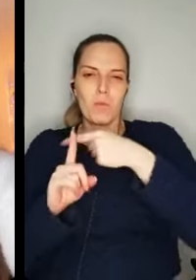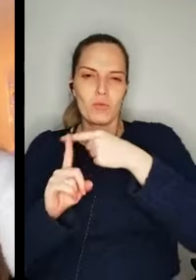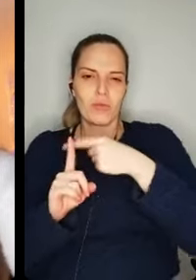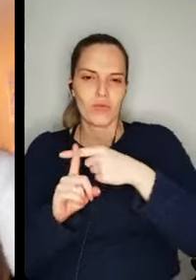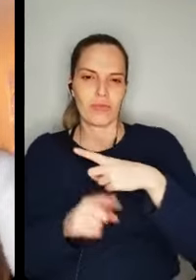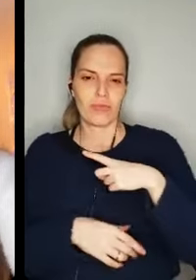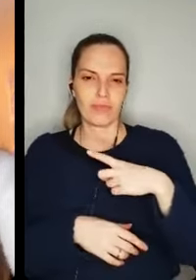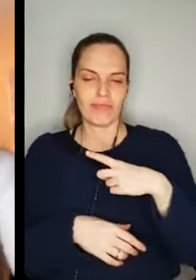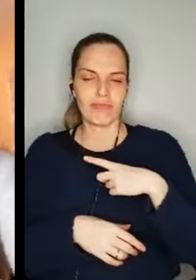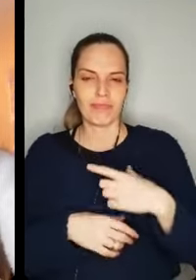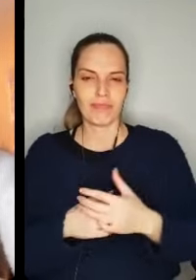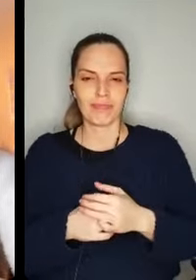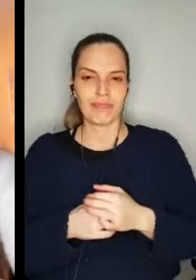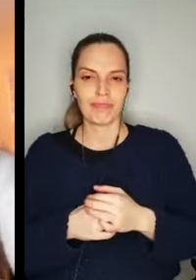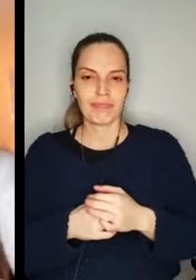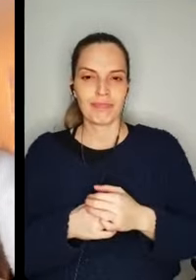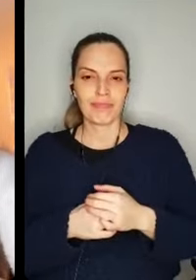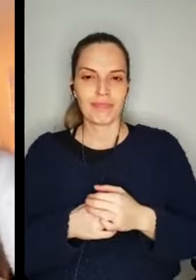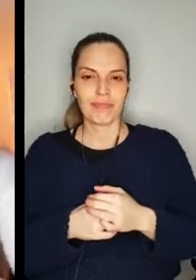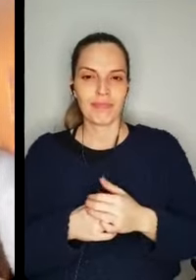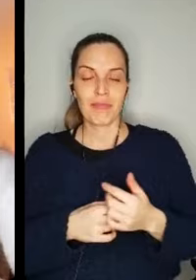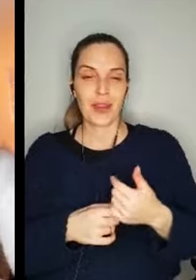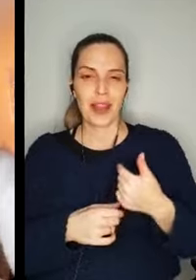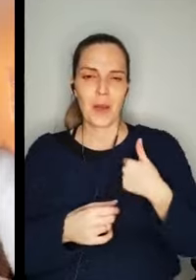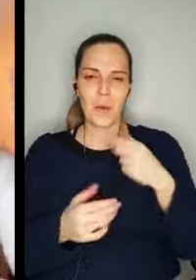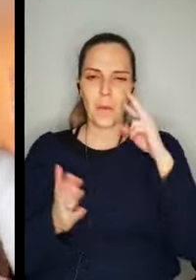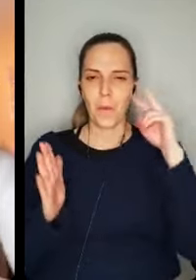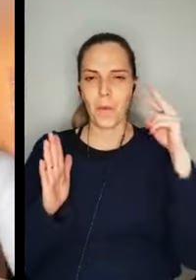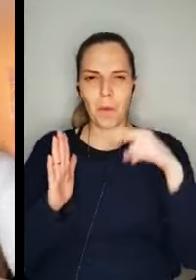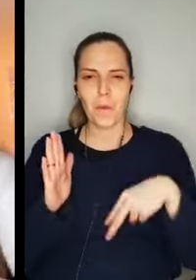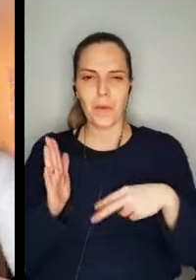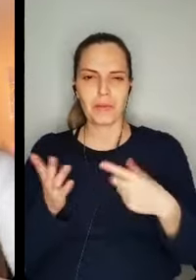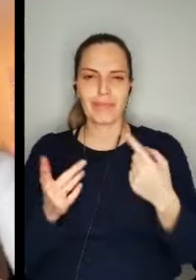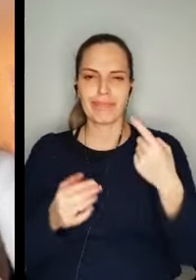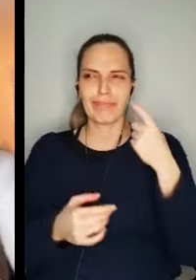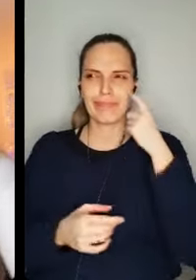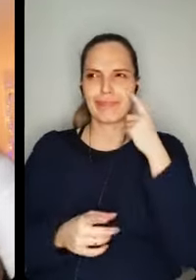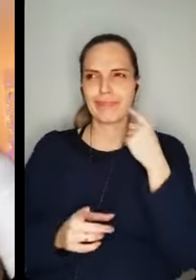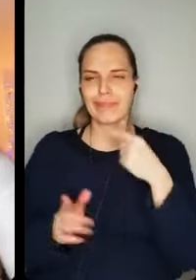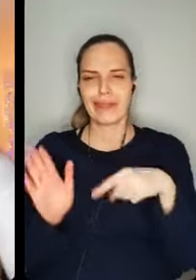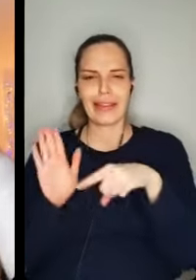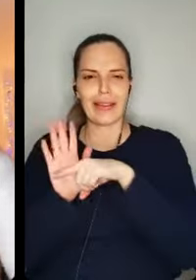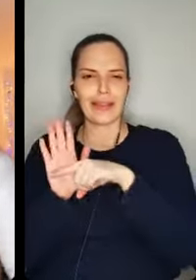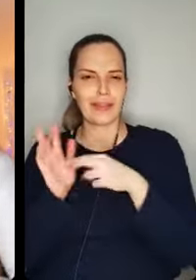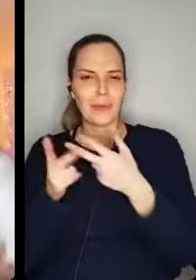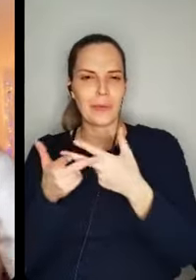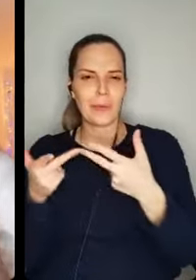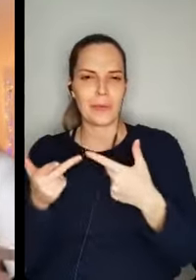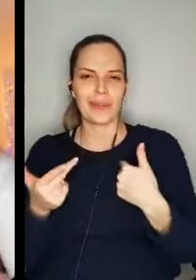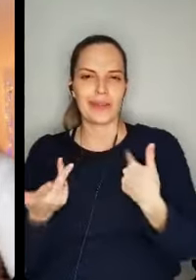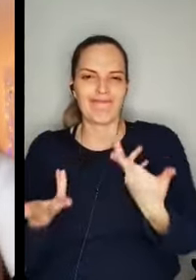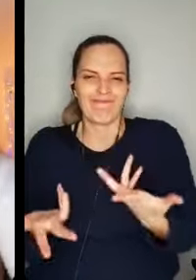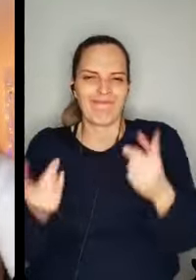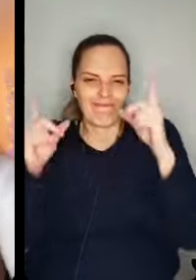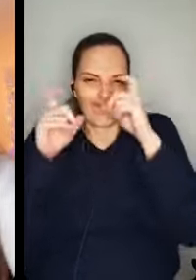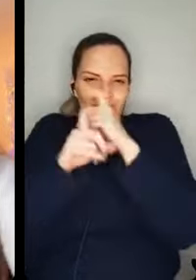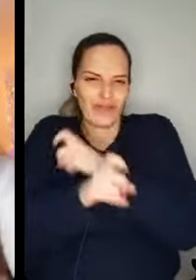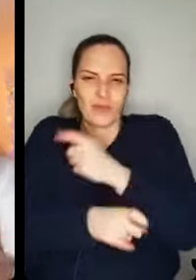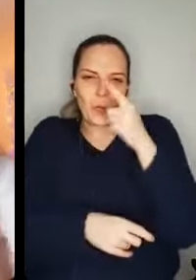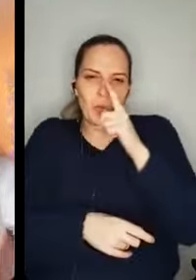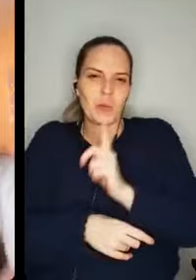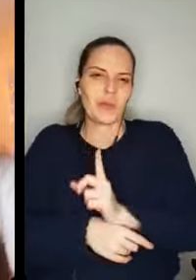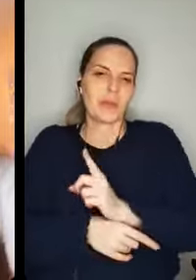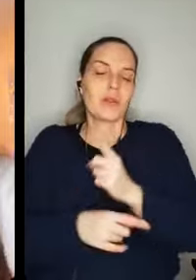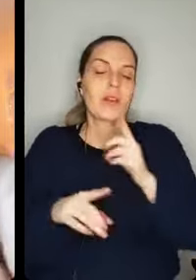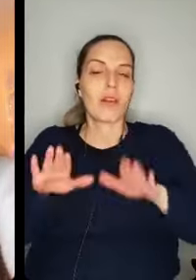e não consigo ver pontos negativos, assim. Eu acho que, claro, talvez para pessoas que não